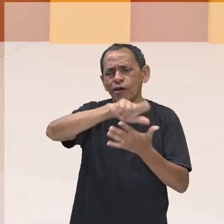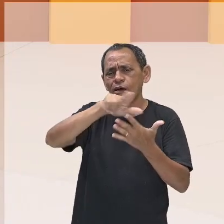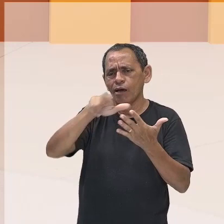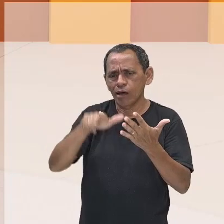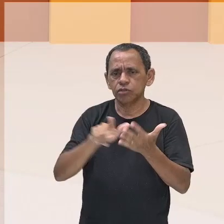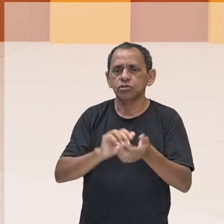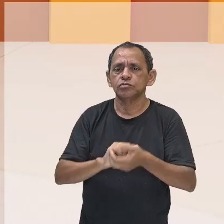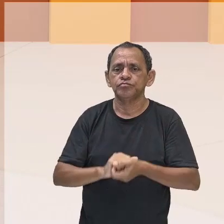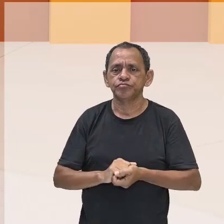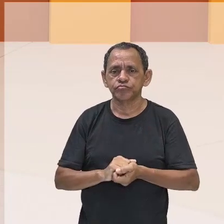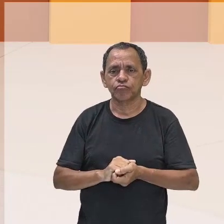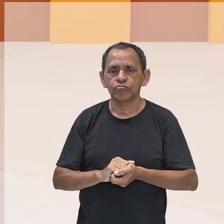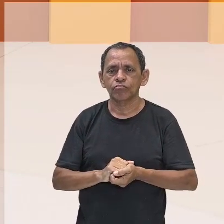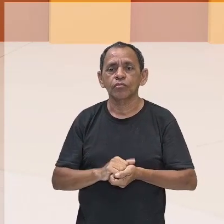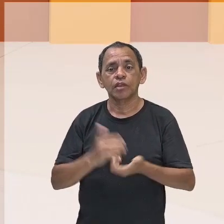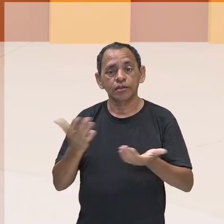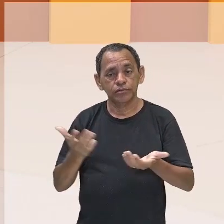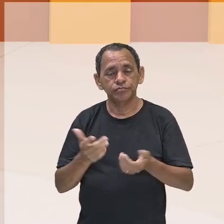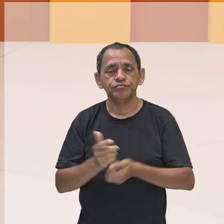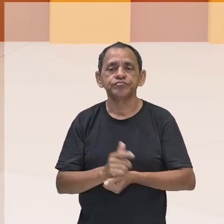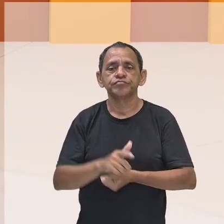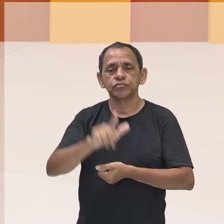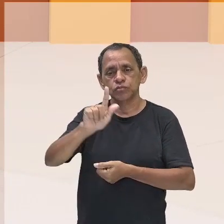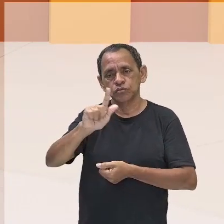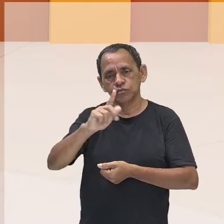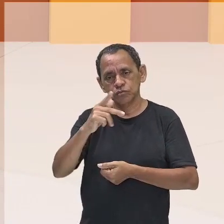como você sabe, é utilizado aí